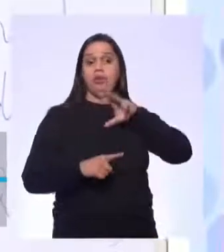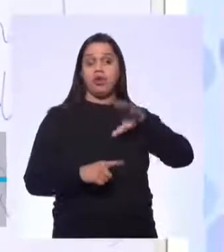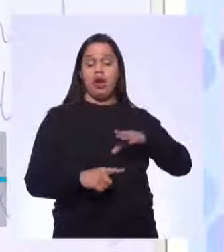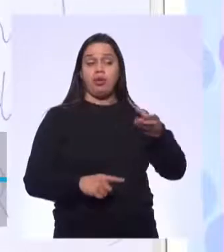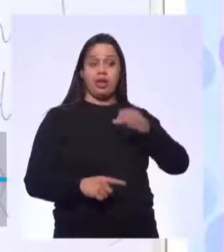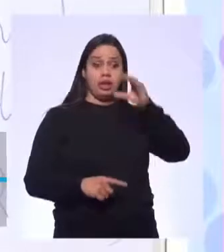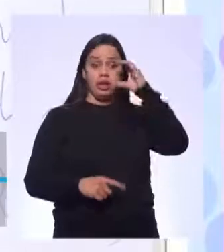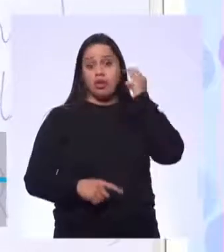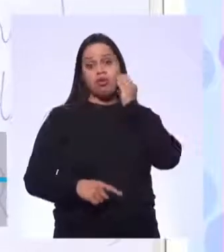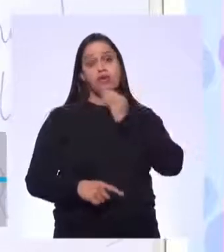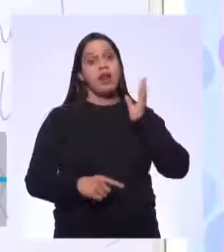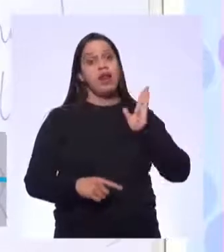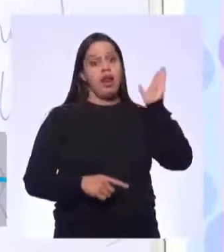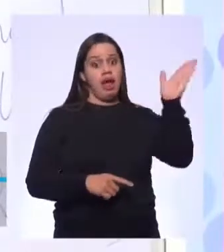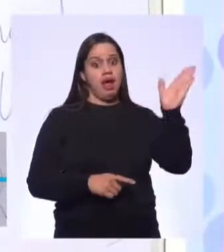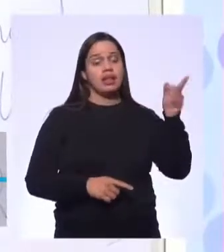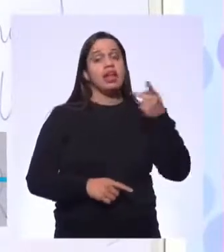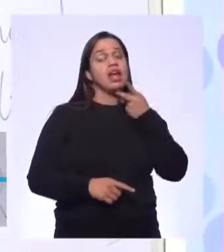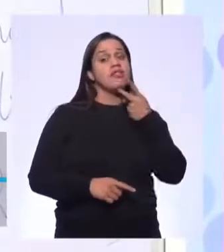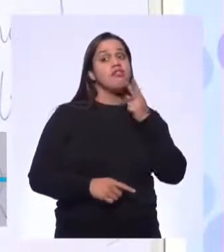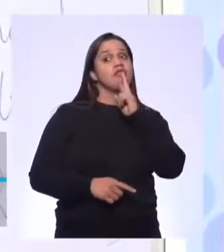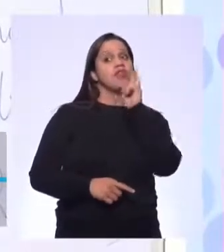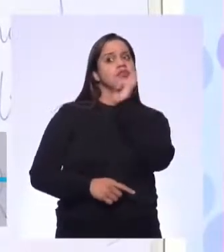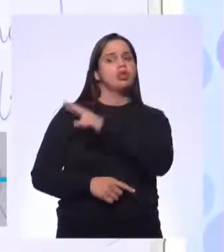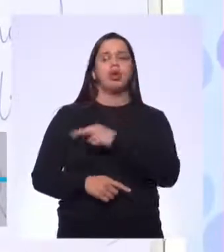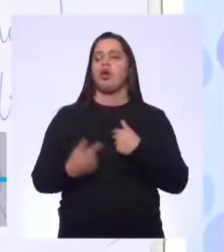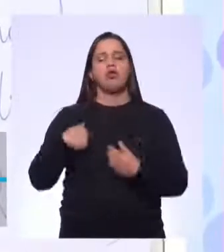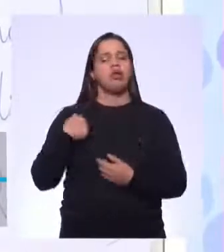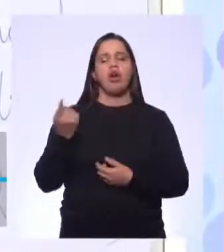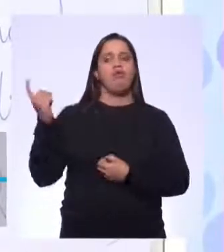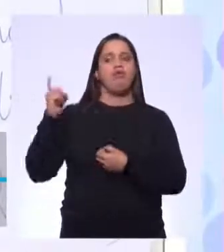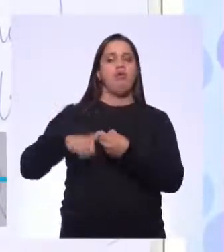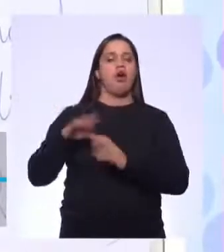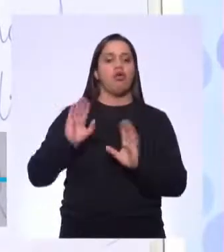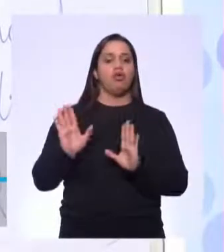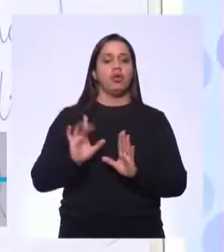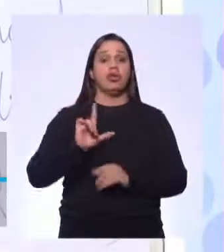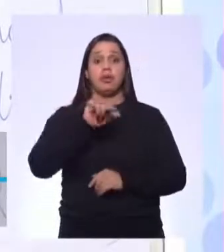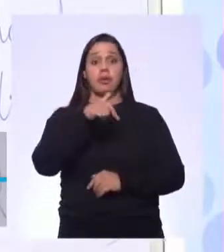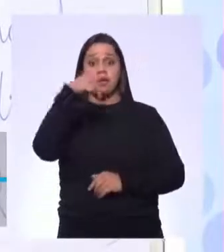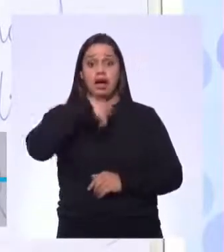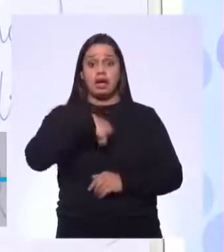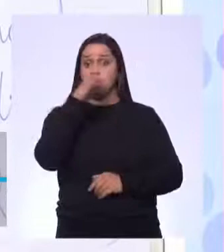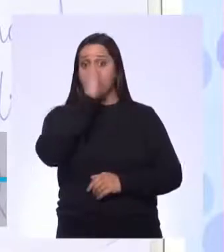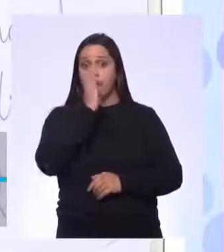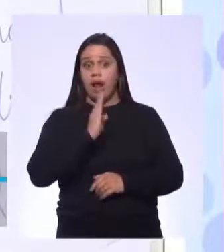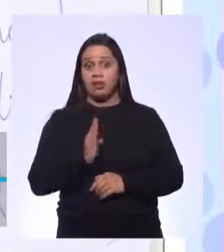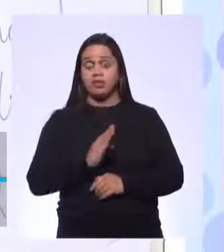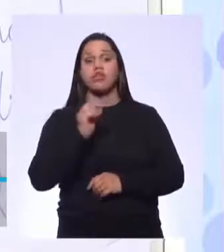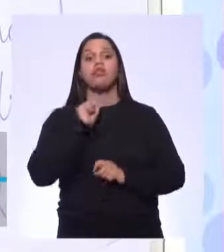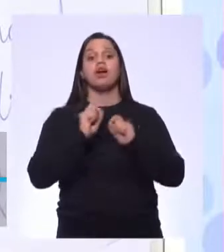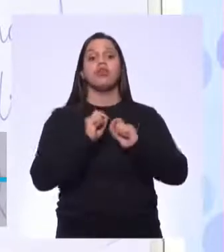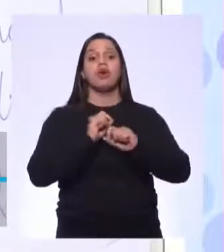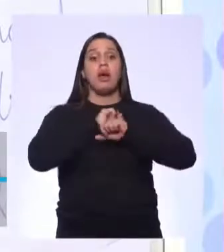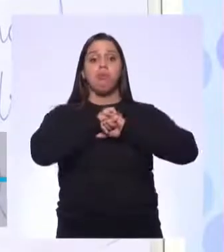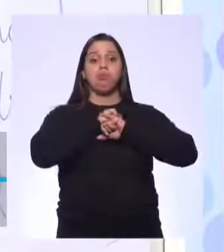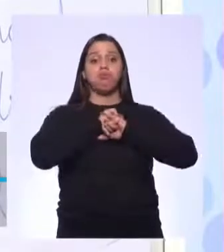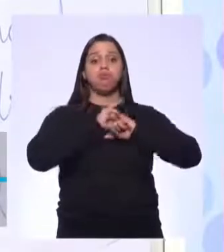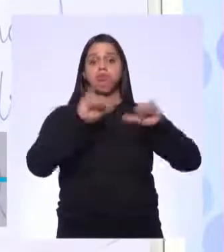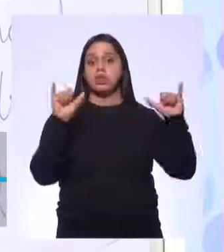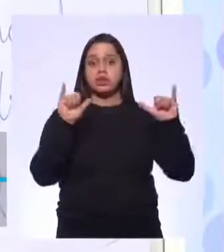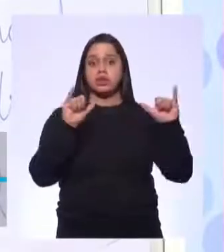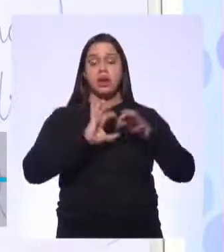assim, não volto. Depois ele vai lá e proclama a independência do nosso país. Ele vai